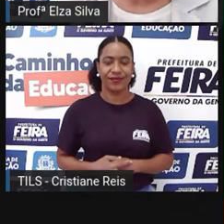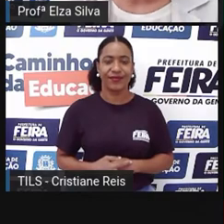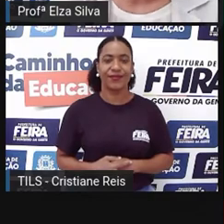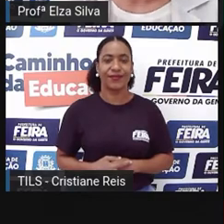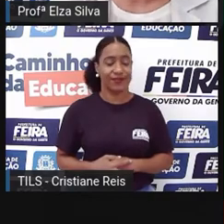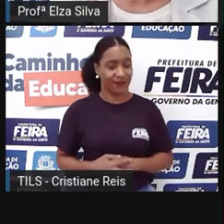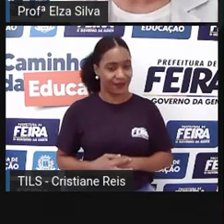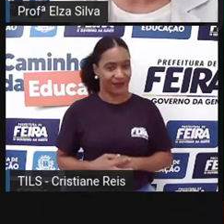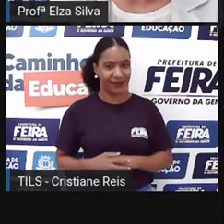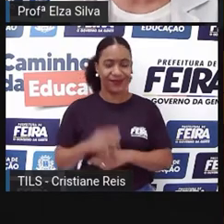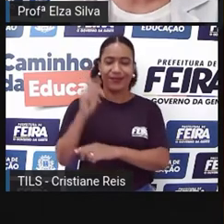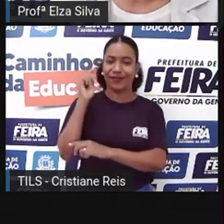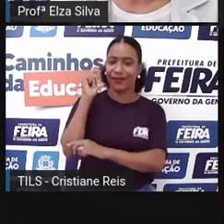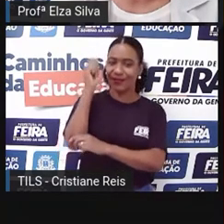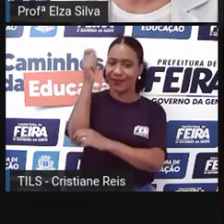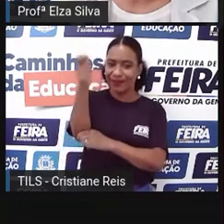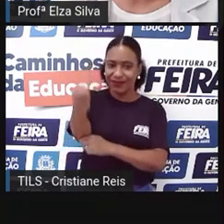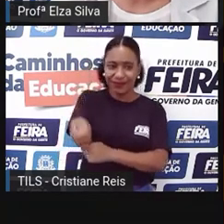fishing, pescar,